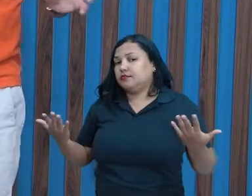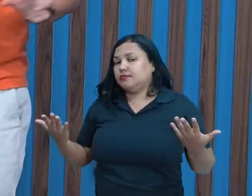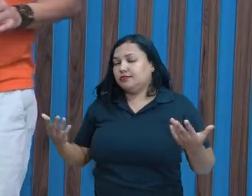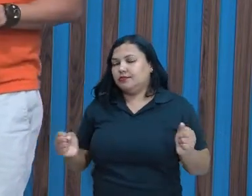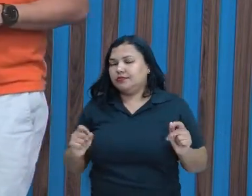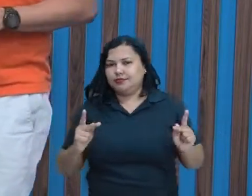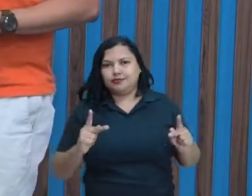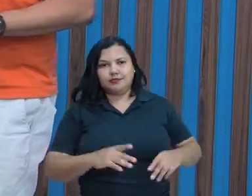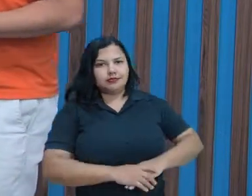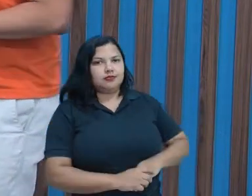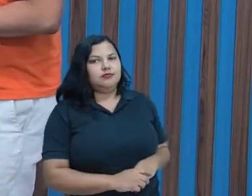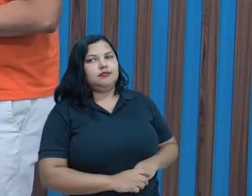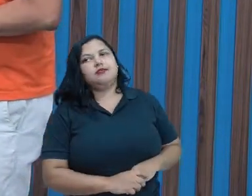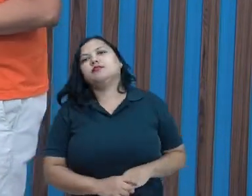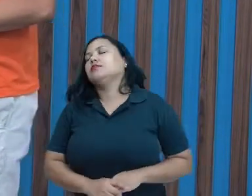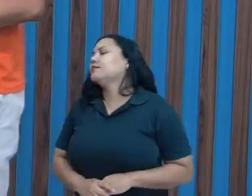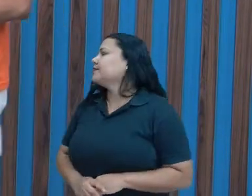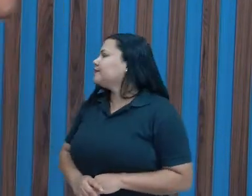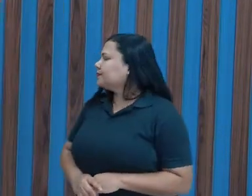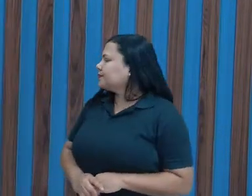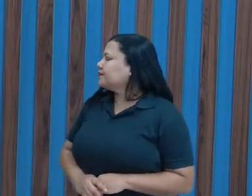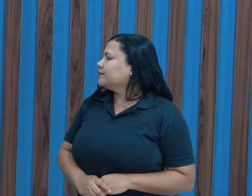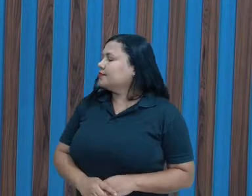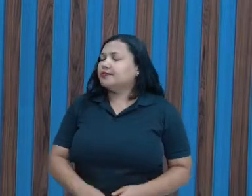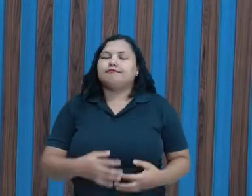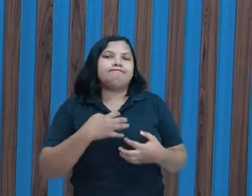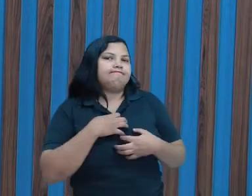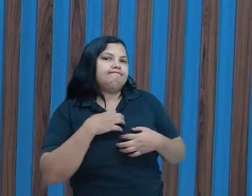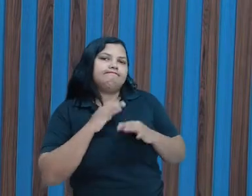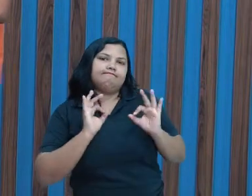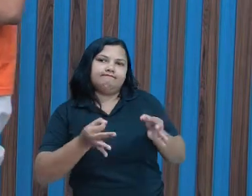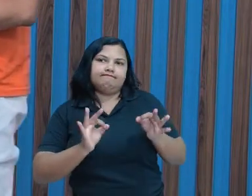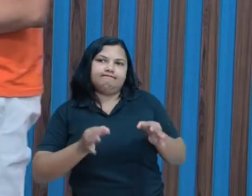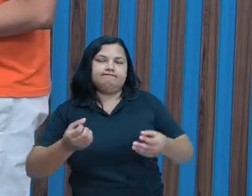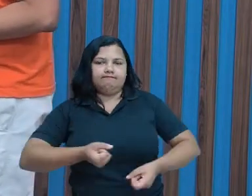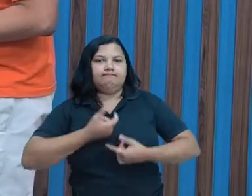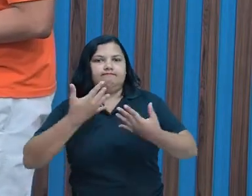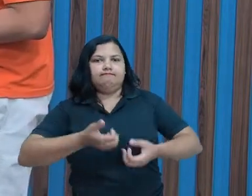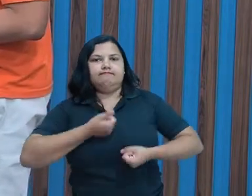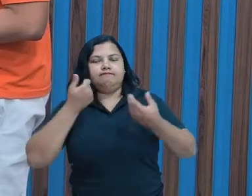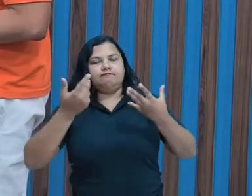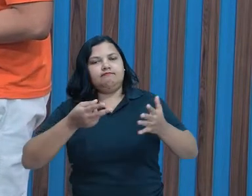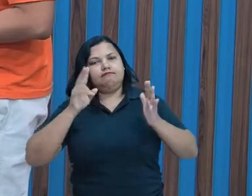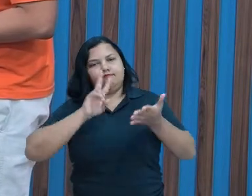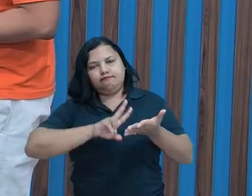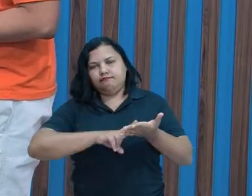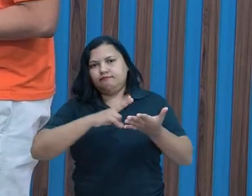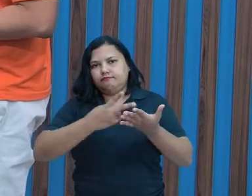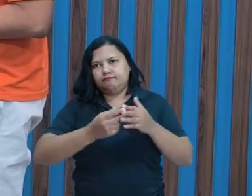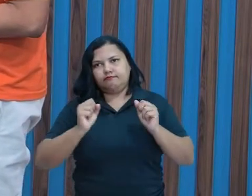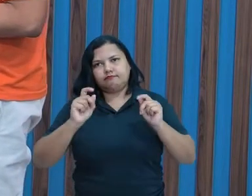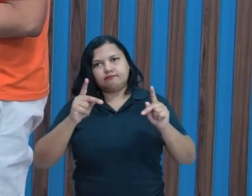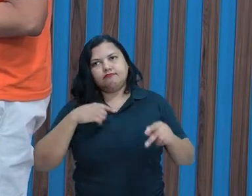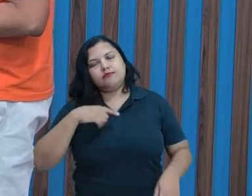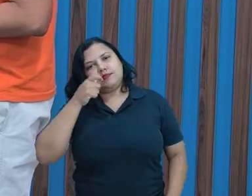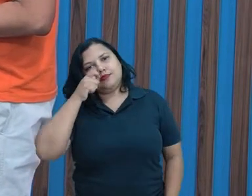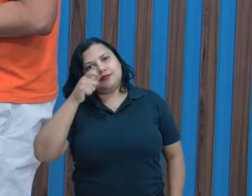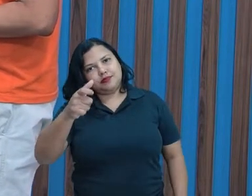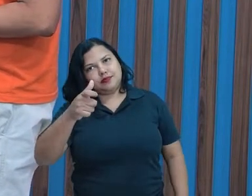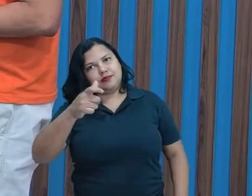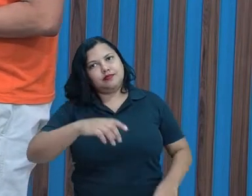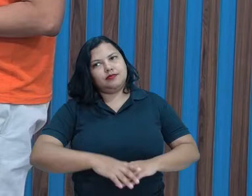ideia, certo? Essa é a forma ideal para traduzir poemas. Temos este poema aqui, ó, para quem está assistindo